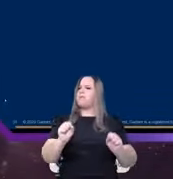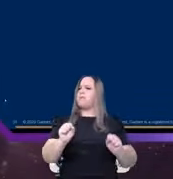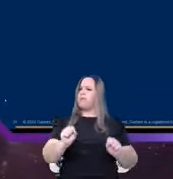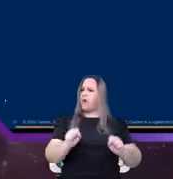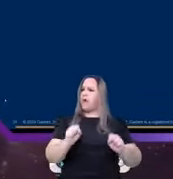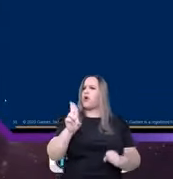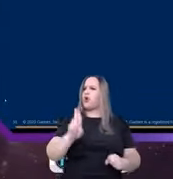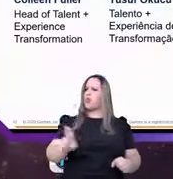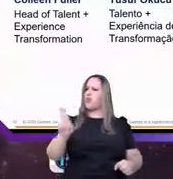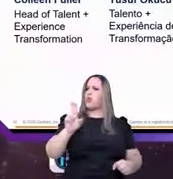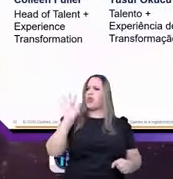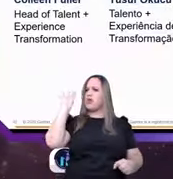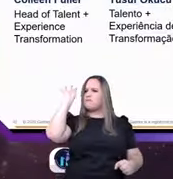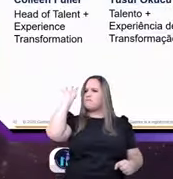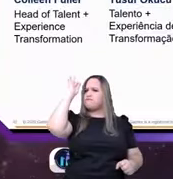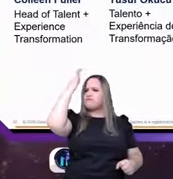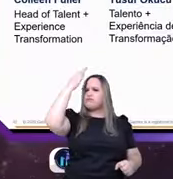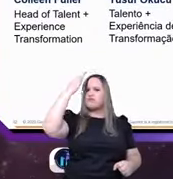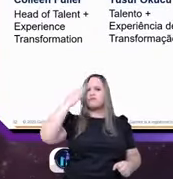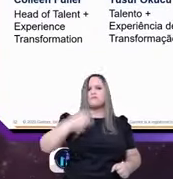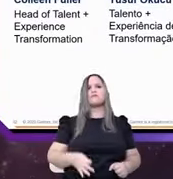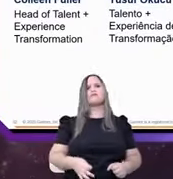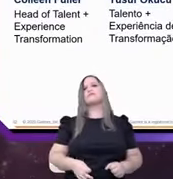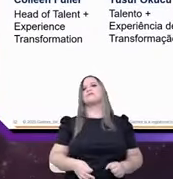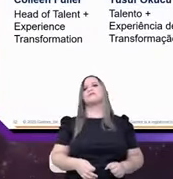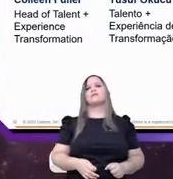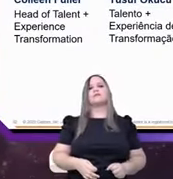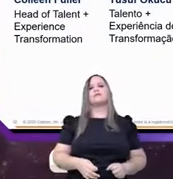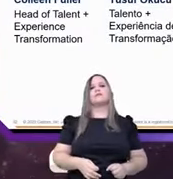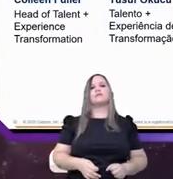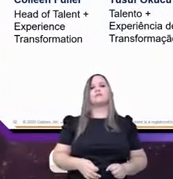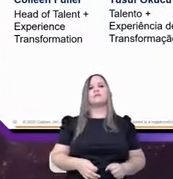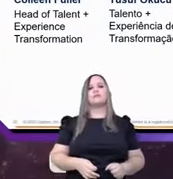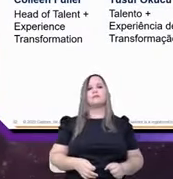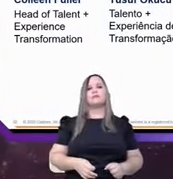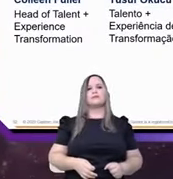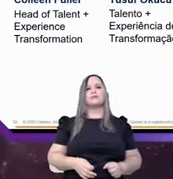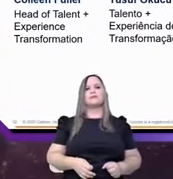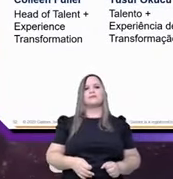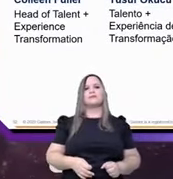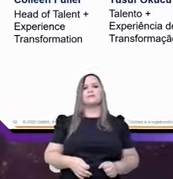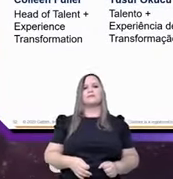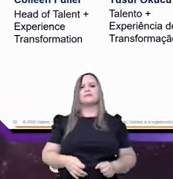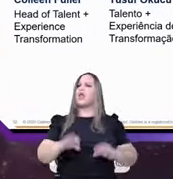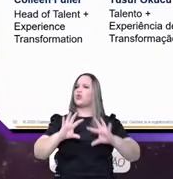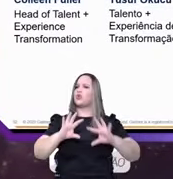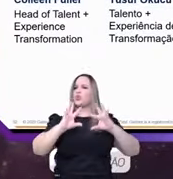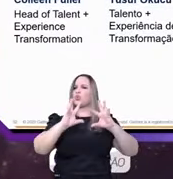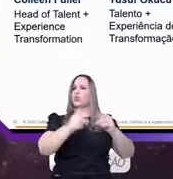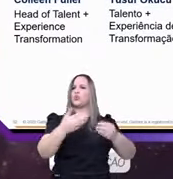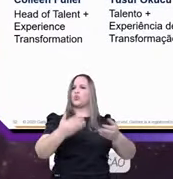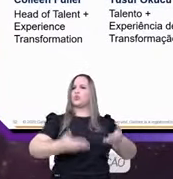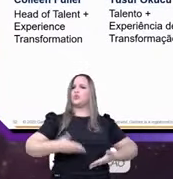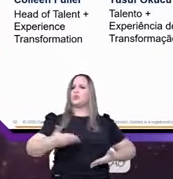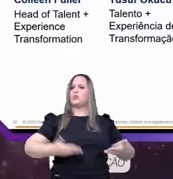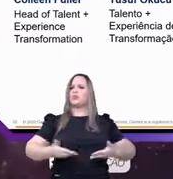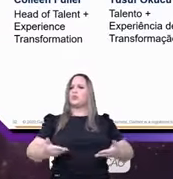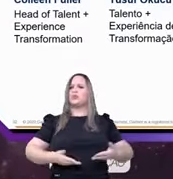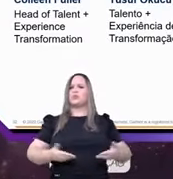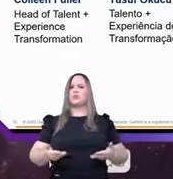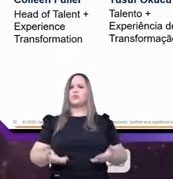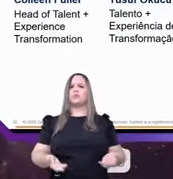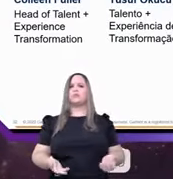usar ágil? Ágil redesenhando o quê? E realimentado pelos funcionários. Os funcionários redesenhando